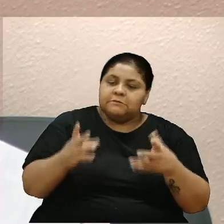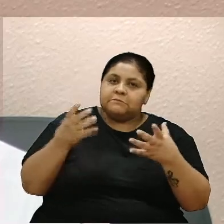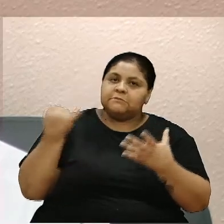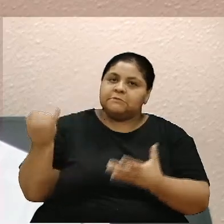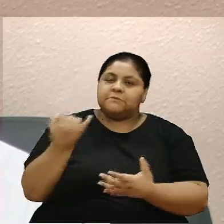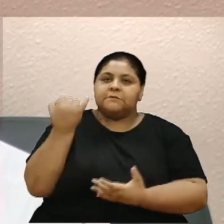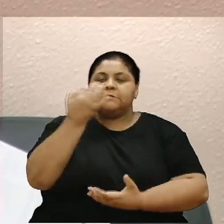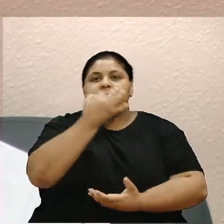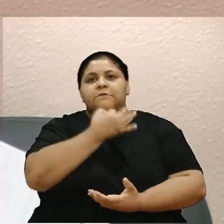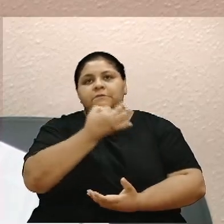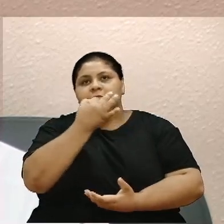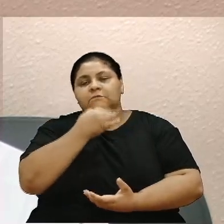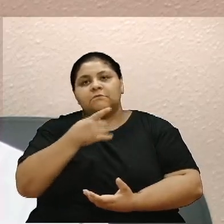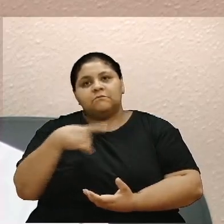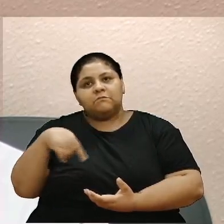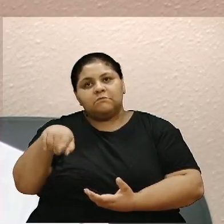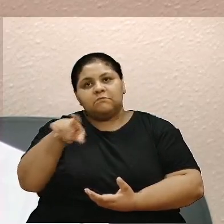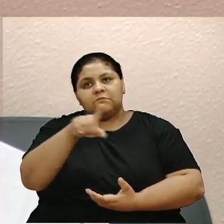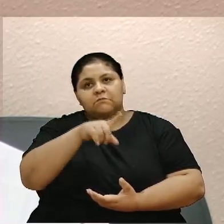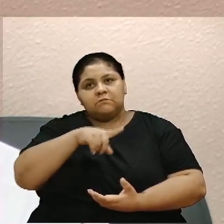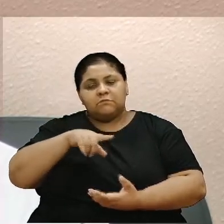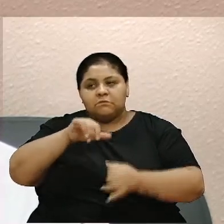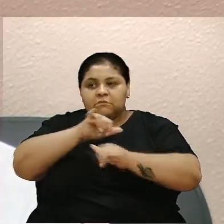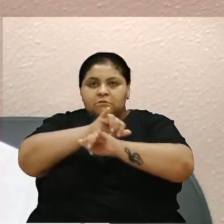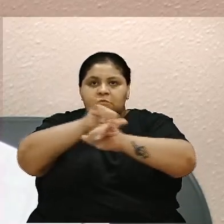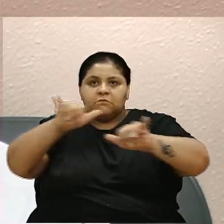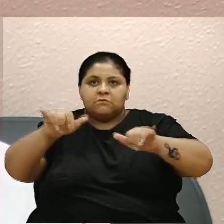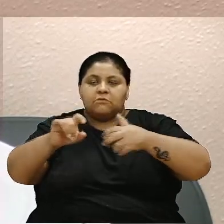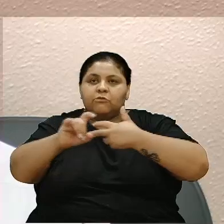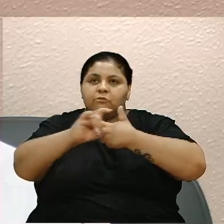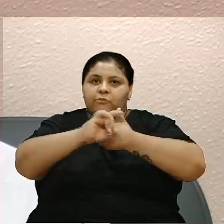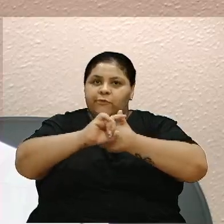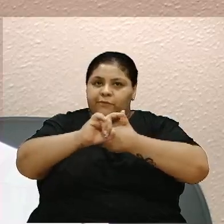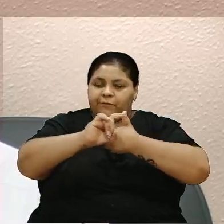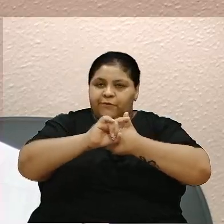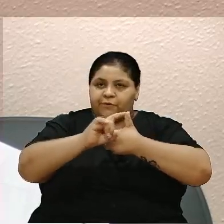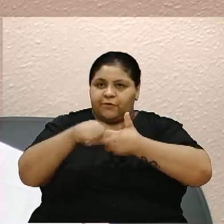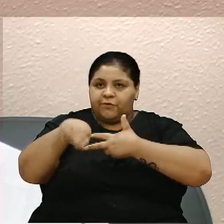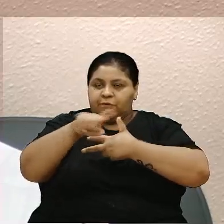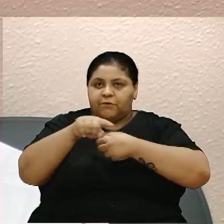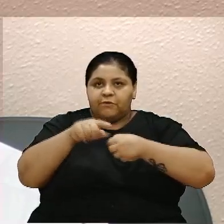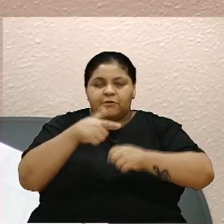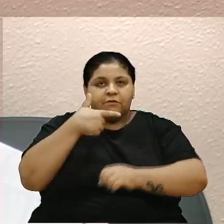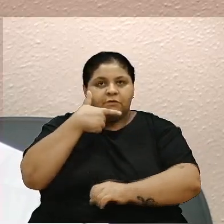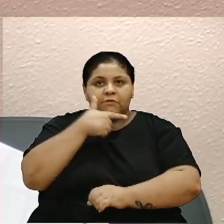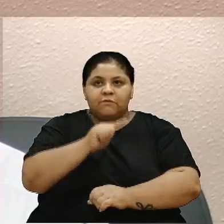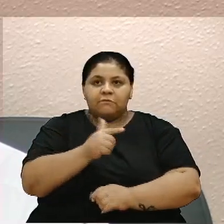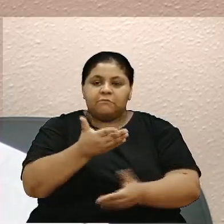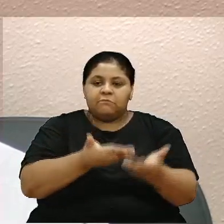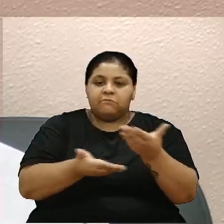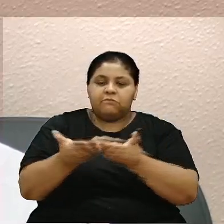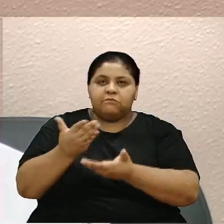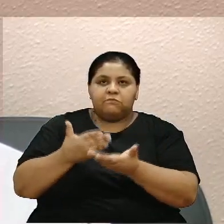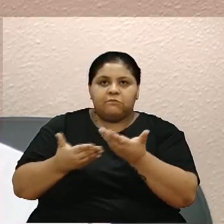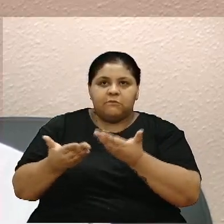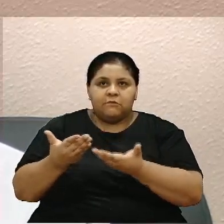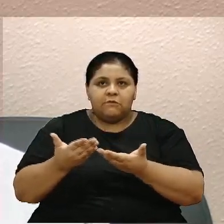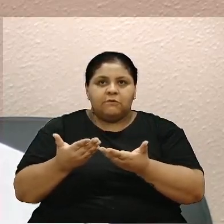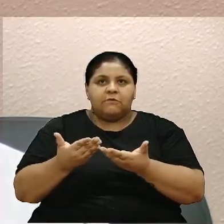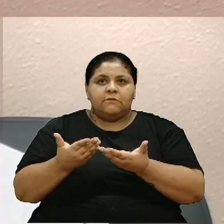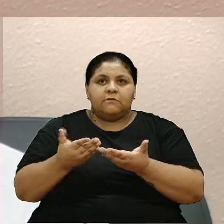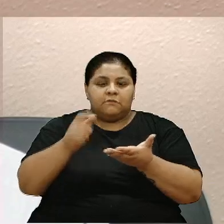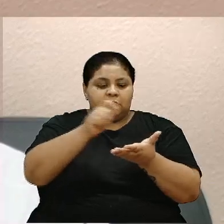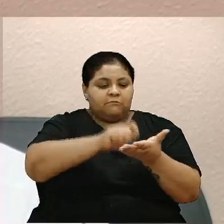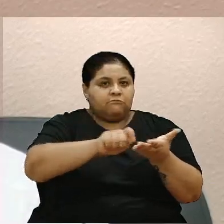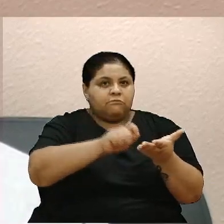para Caxias e nós vamos levar essa mensagem para o Executivo para que a gente consiga fazer esses reparos, tanto na questão da